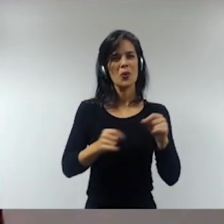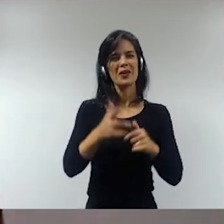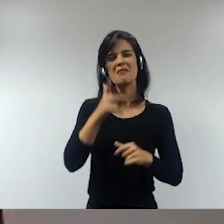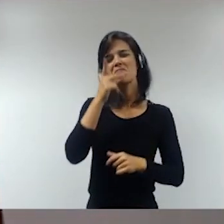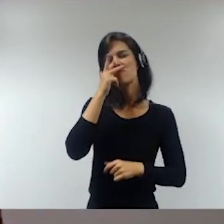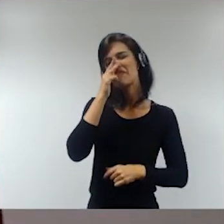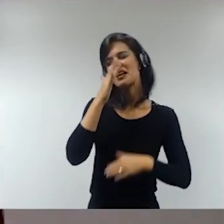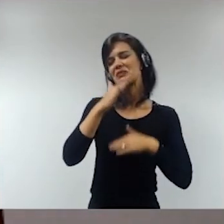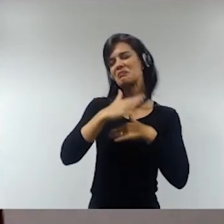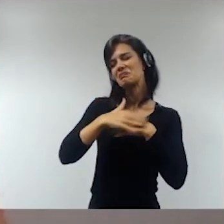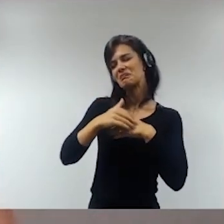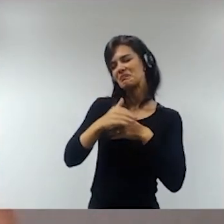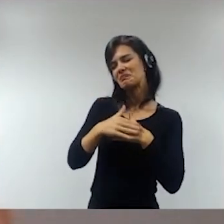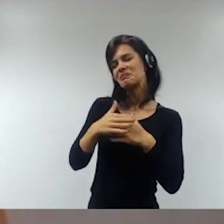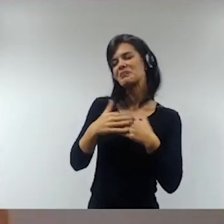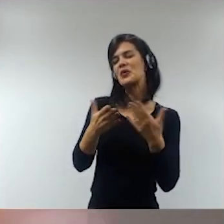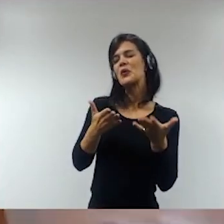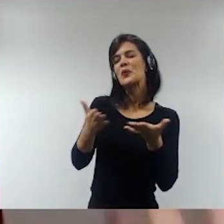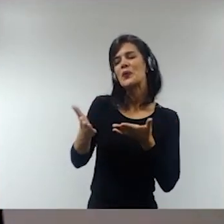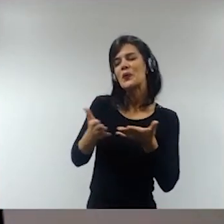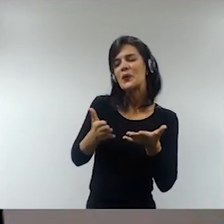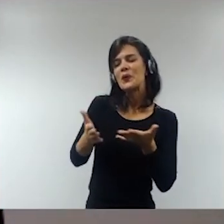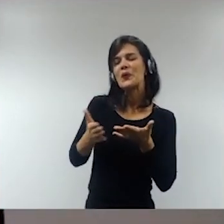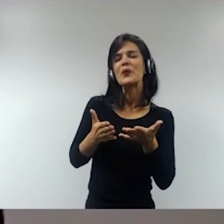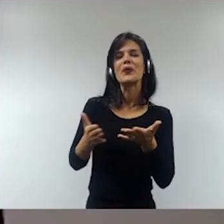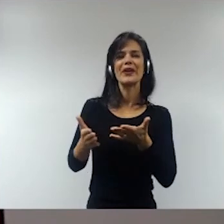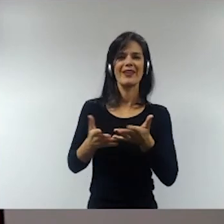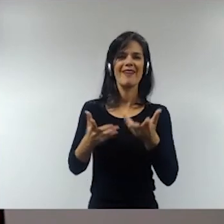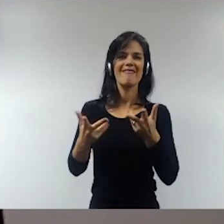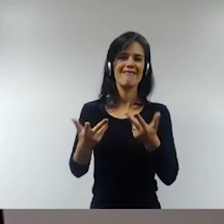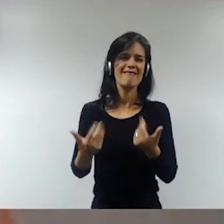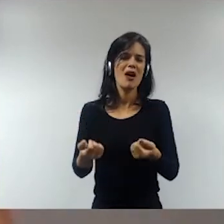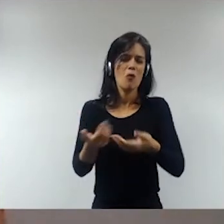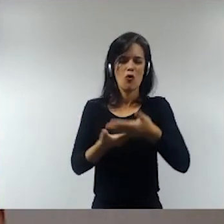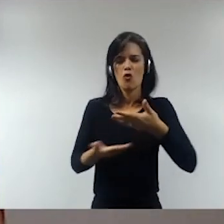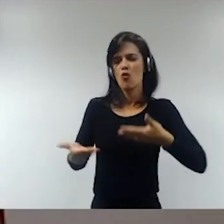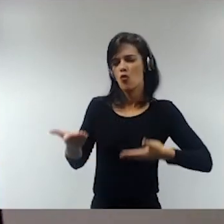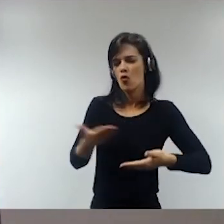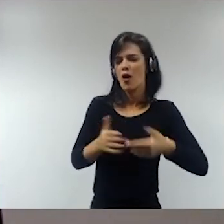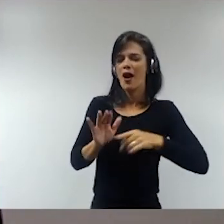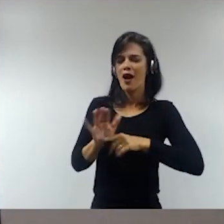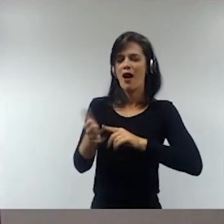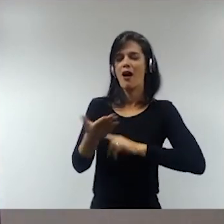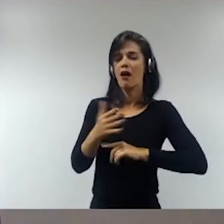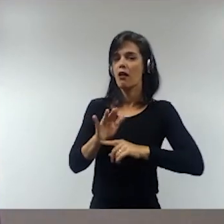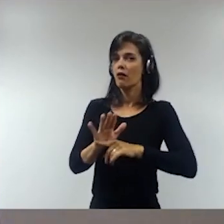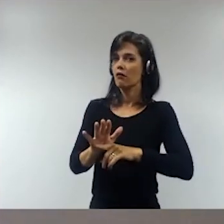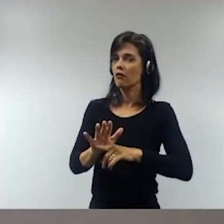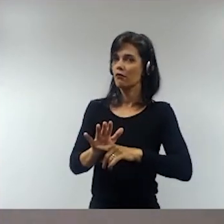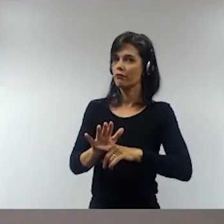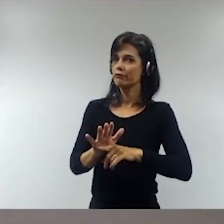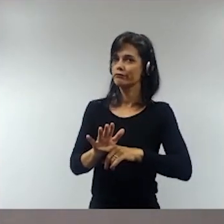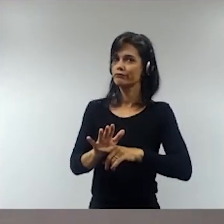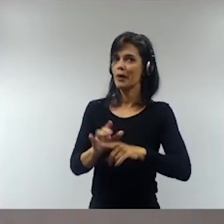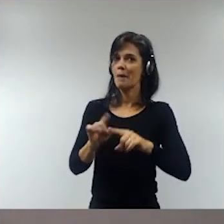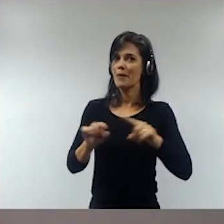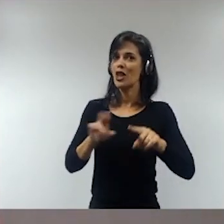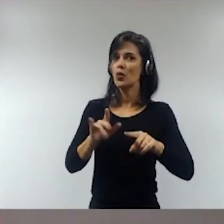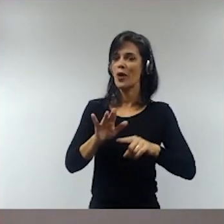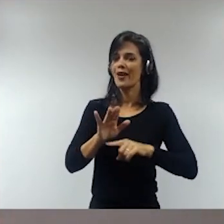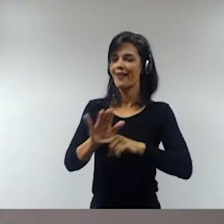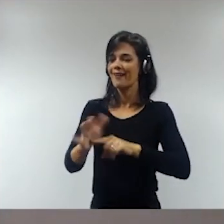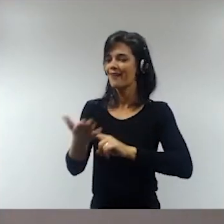gentil, o que parece que é muito não, vamos numa rede de colaboração, mas é uma rede de colaboração de mão única.